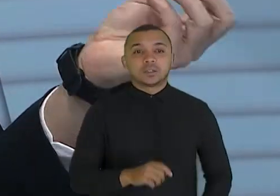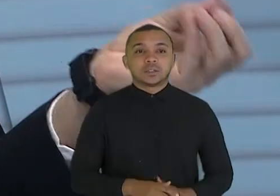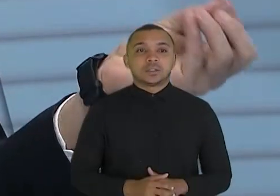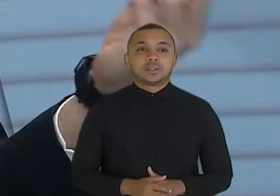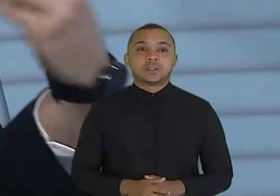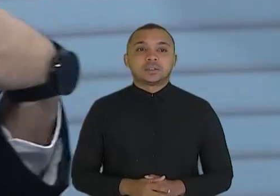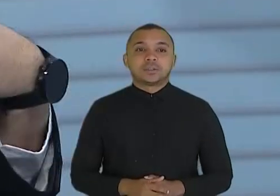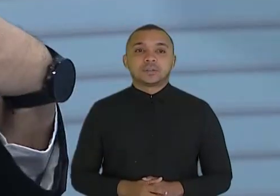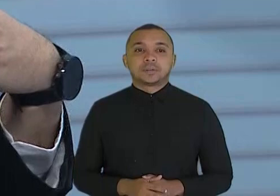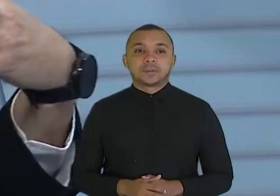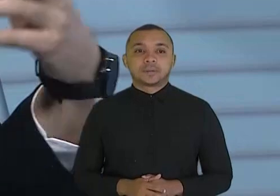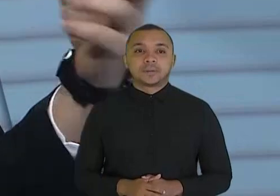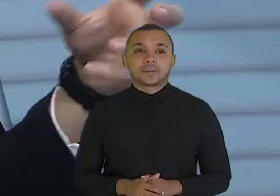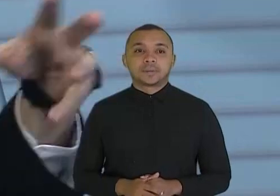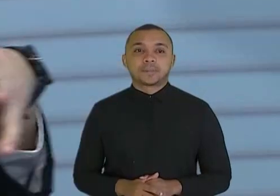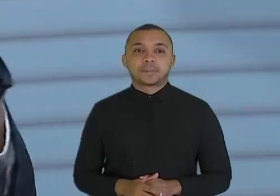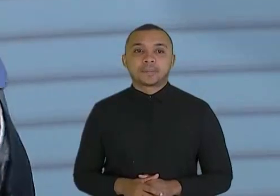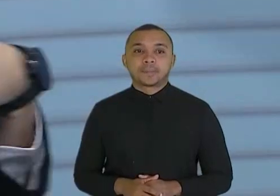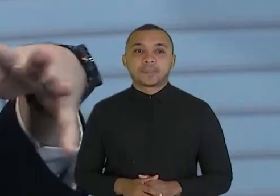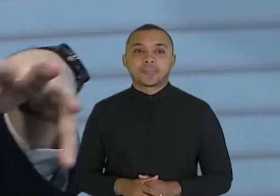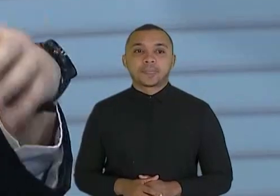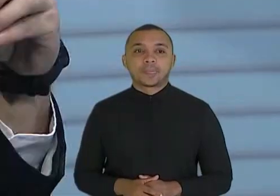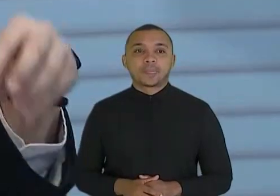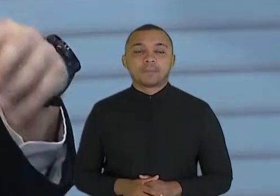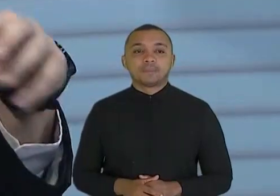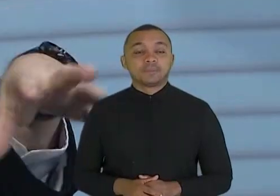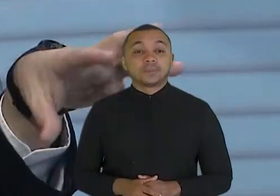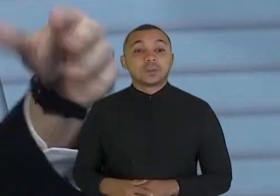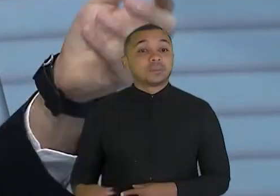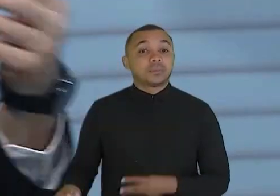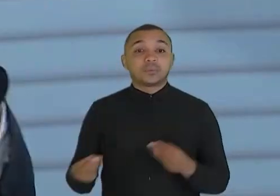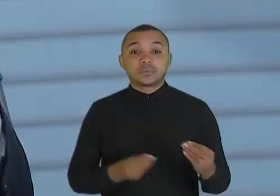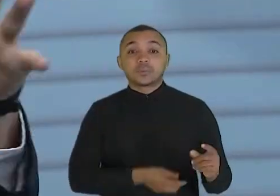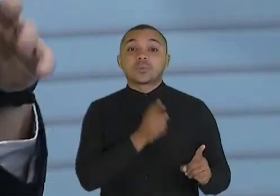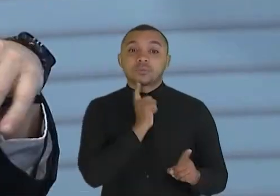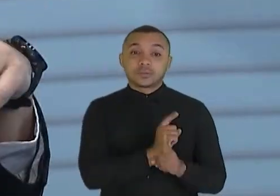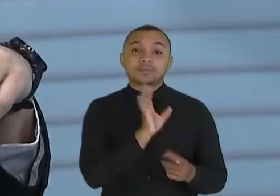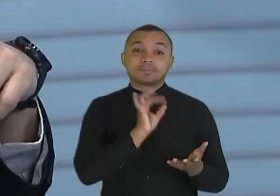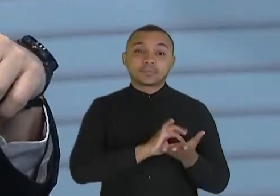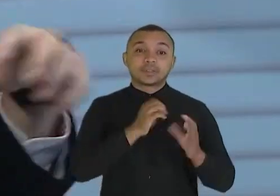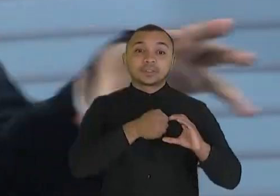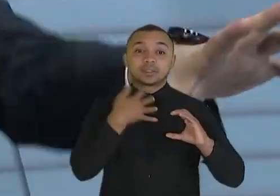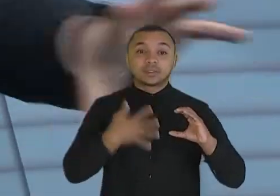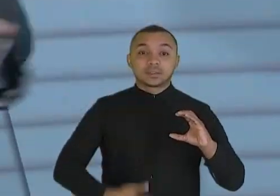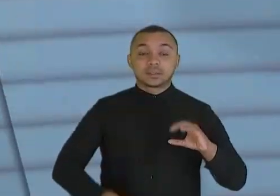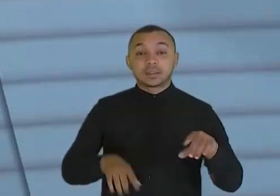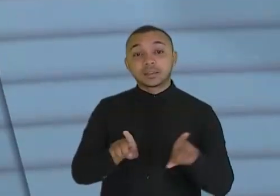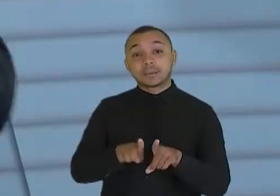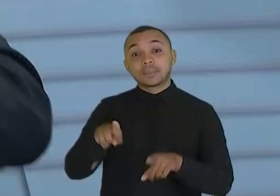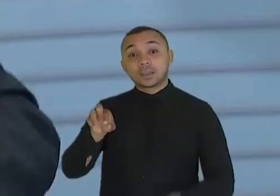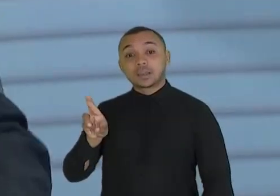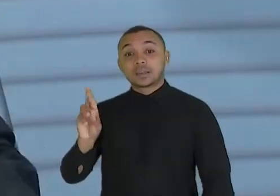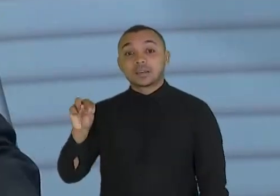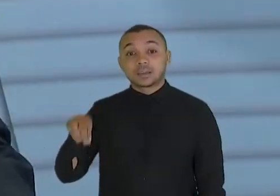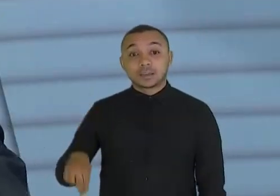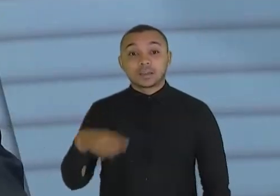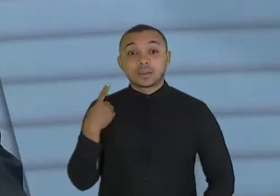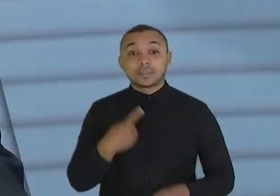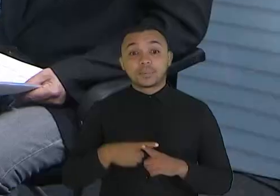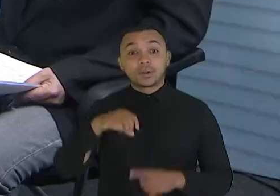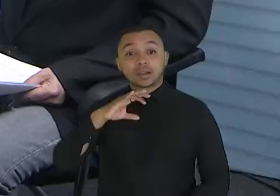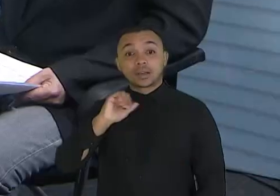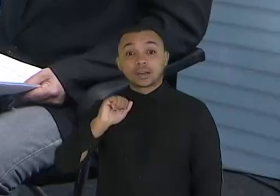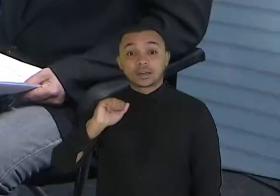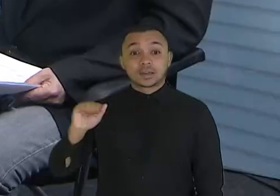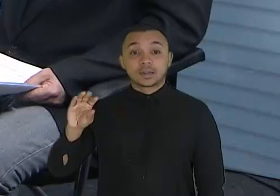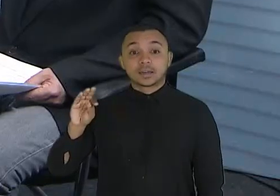do Mossoró em diante ali, você vai pegar terrenos áridos ali, totalmente 100% Caatinga já no Rio Grande do Norte. Então, essa região todinha aqui... Porque a Caatinga tem aridez, mas